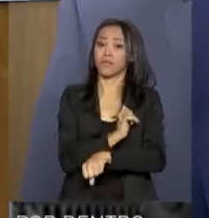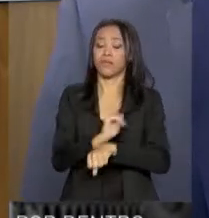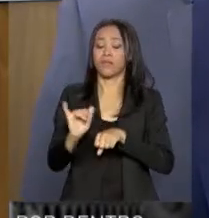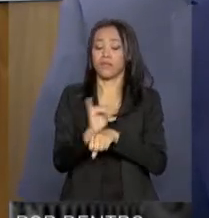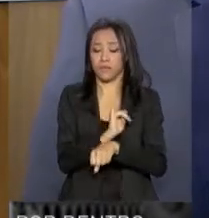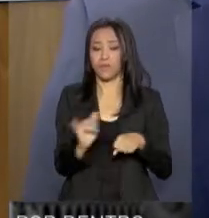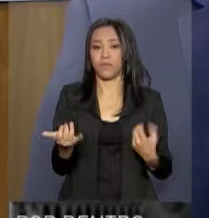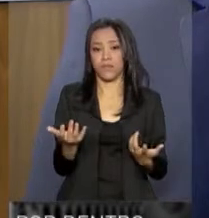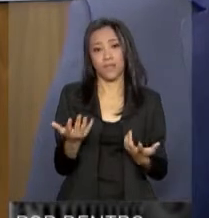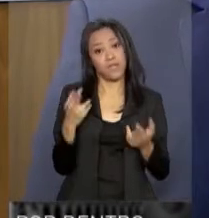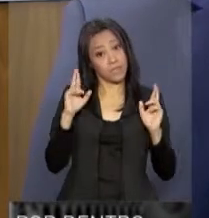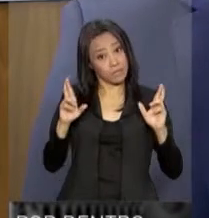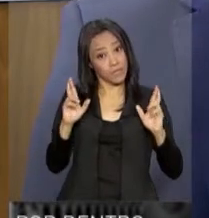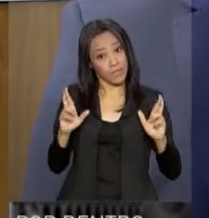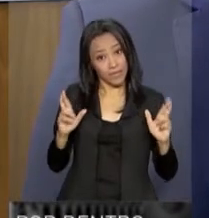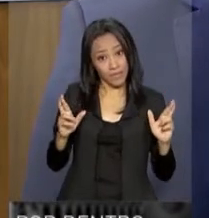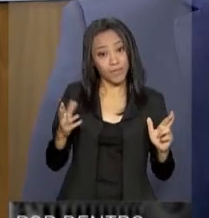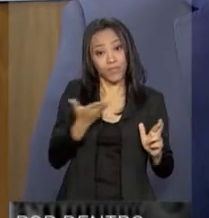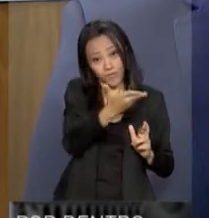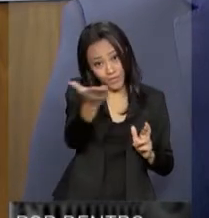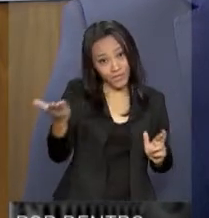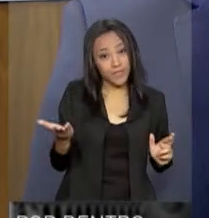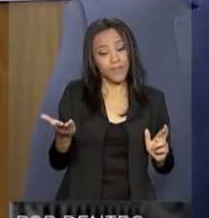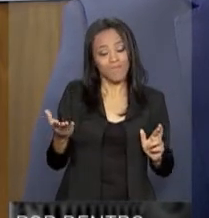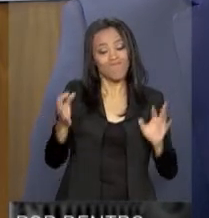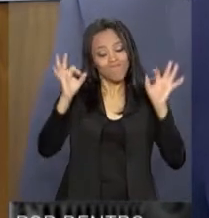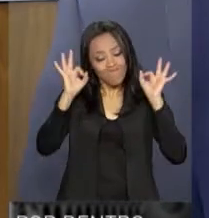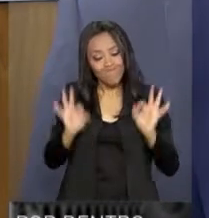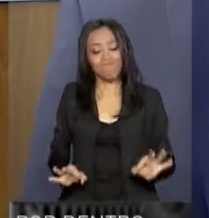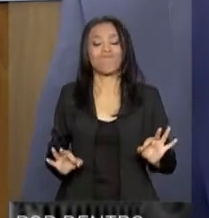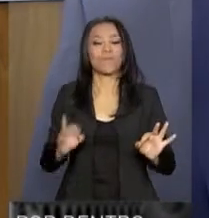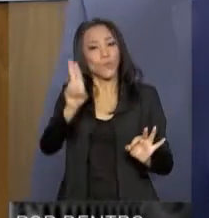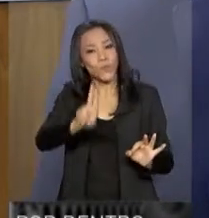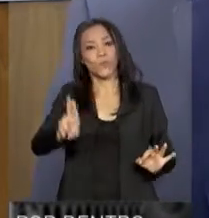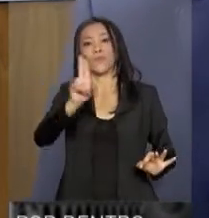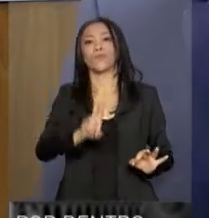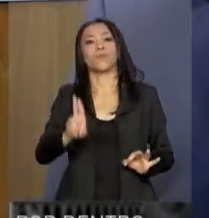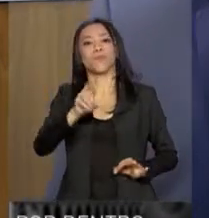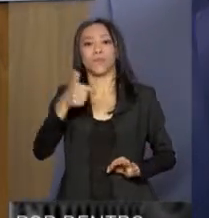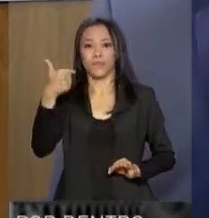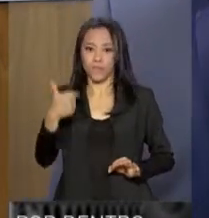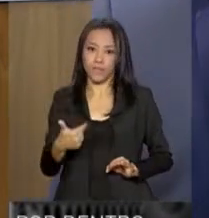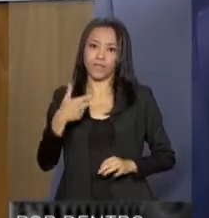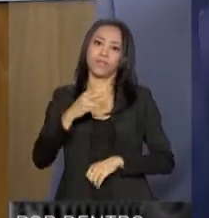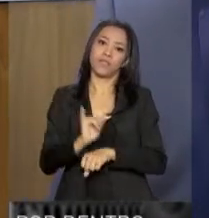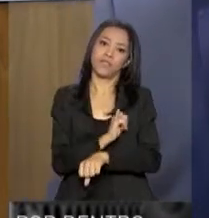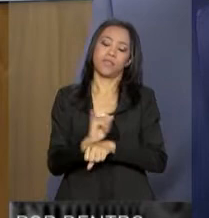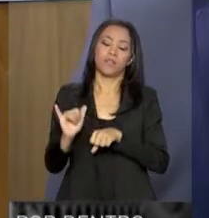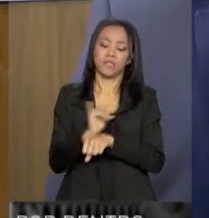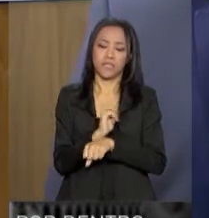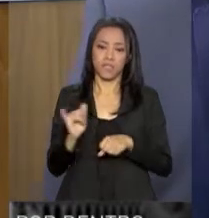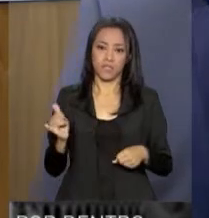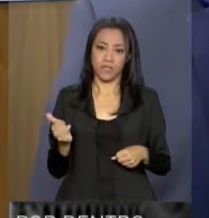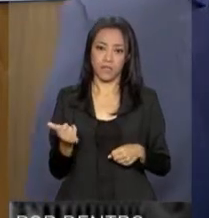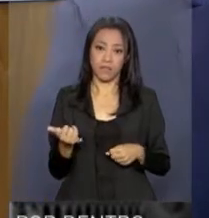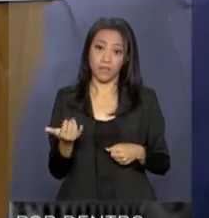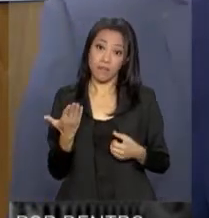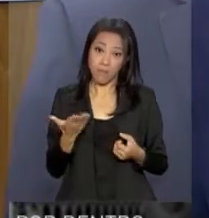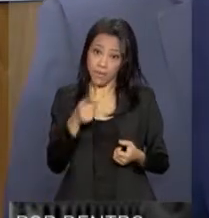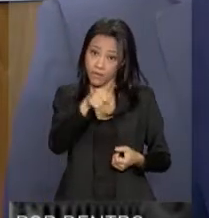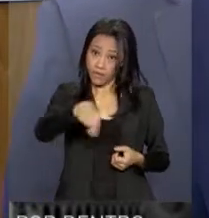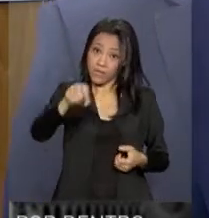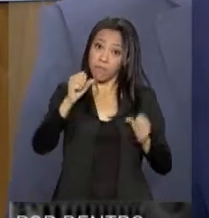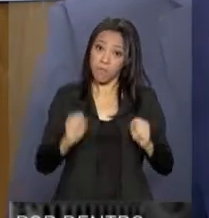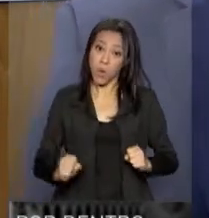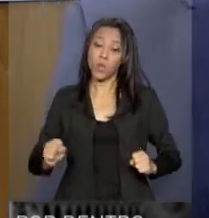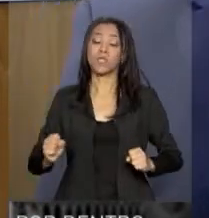esperamos que o cidadão realmente utiliza essas ferramentas na pra que ele possa exercer